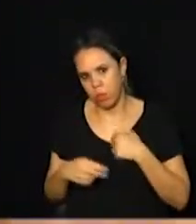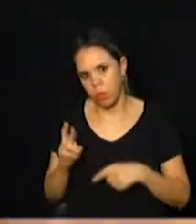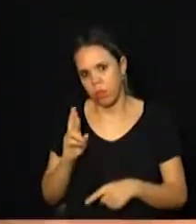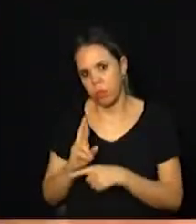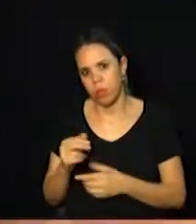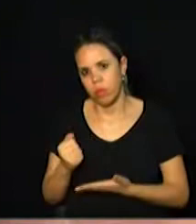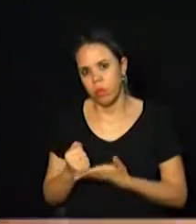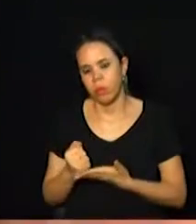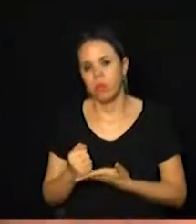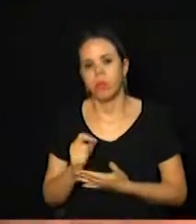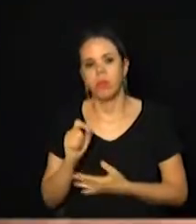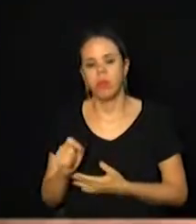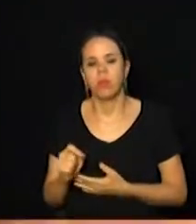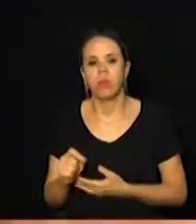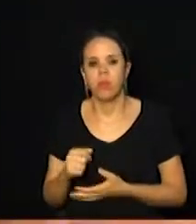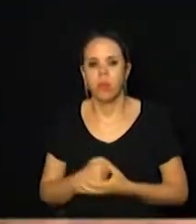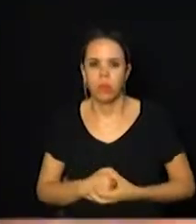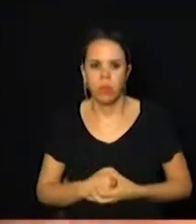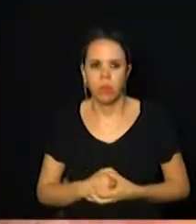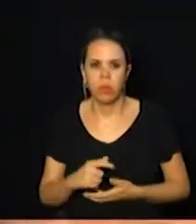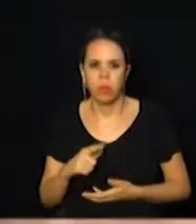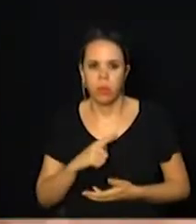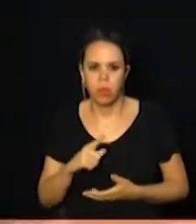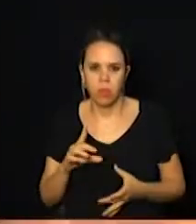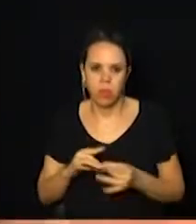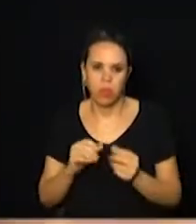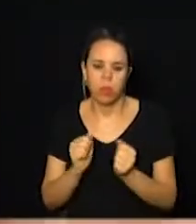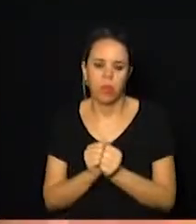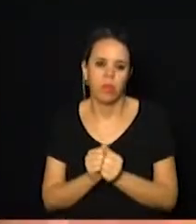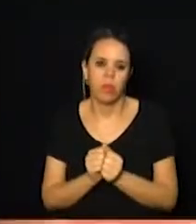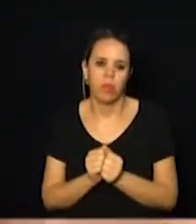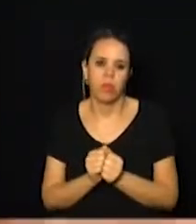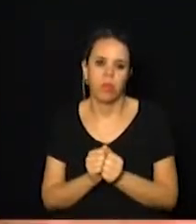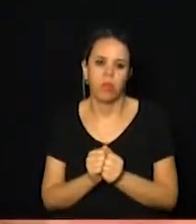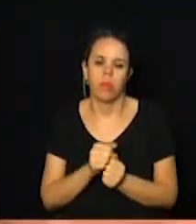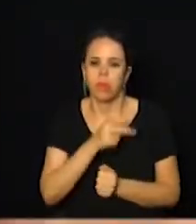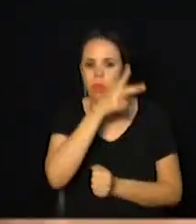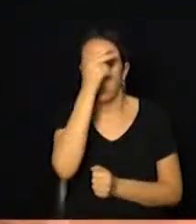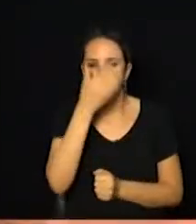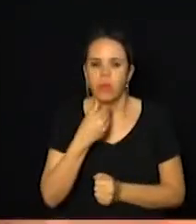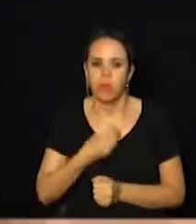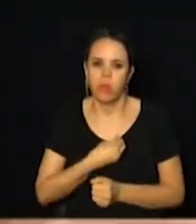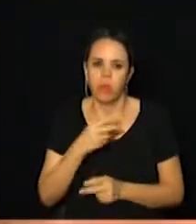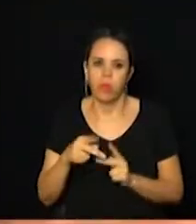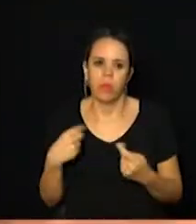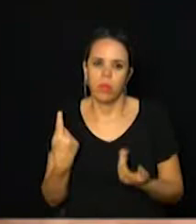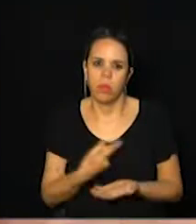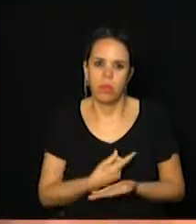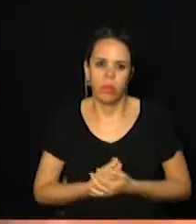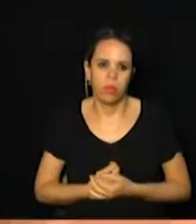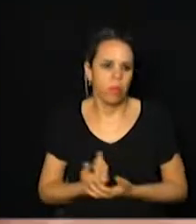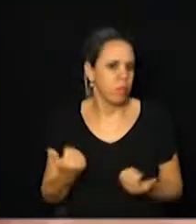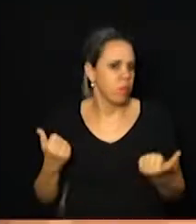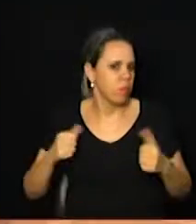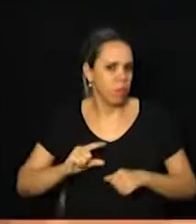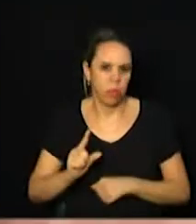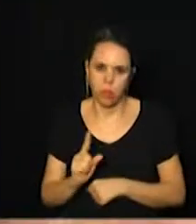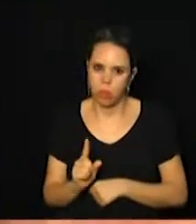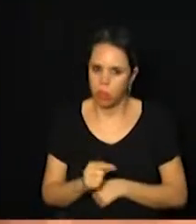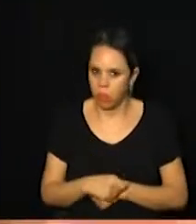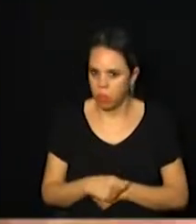representante para que ele tente juntas autoridade pública melhorar a vida de todos nós não piorar